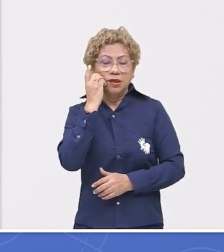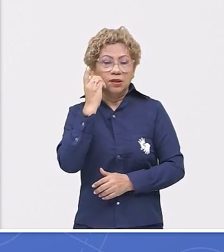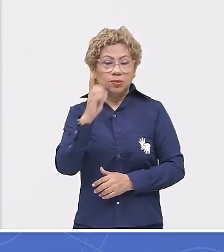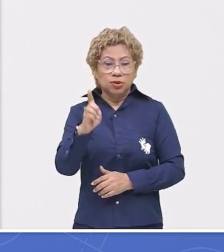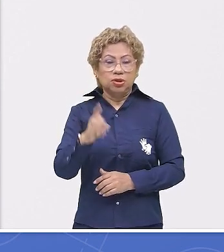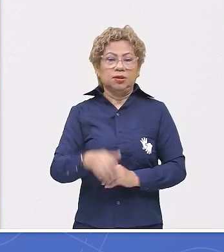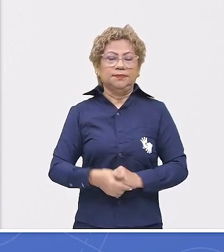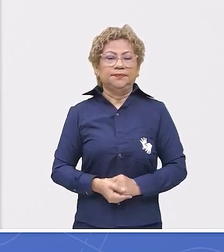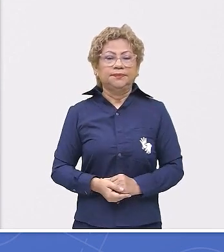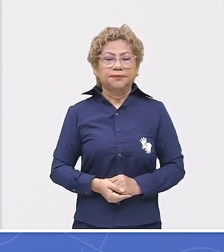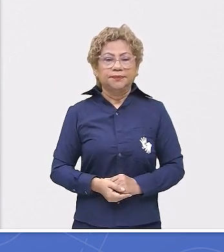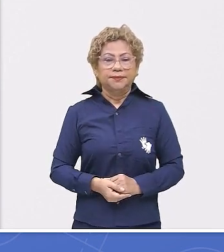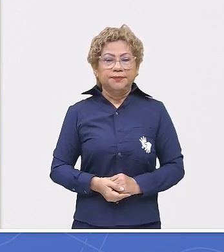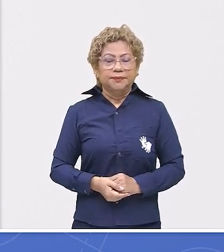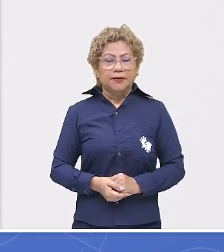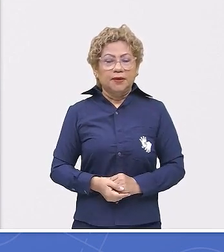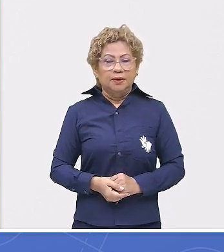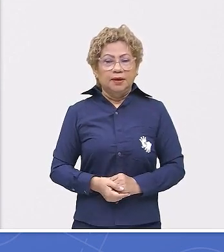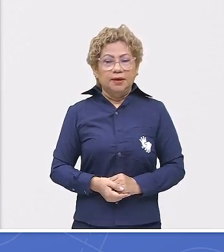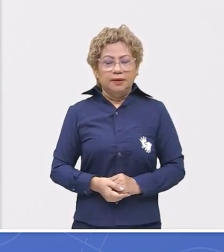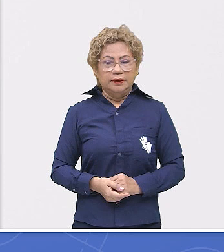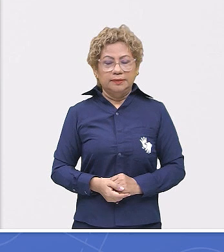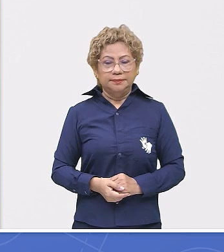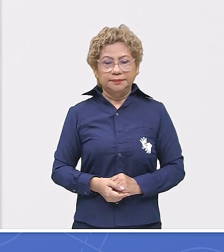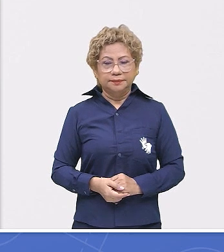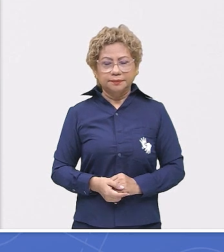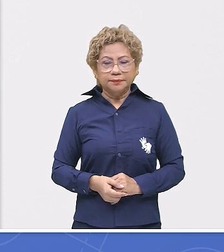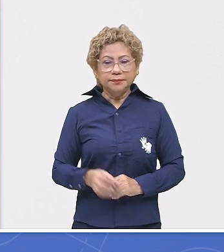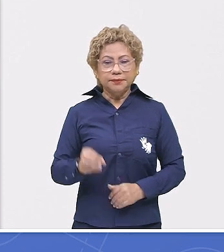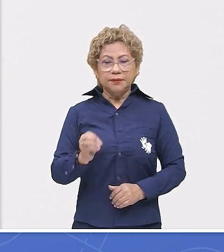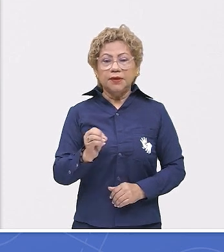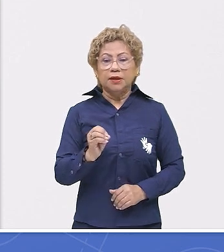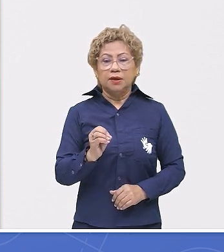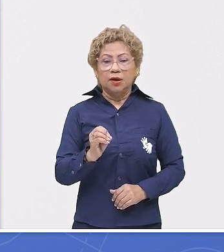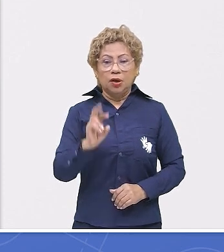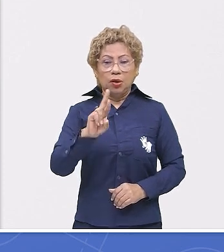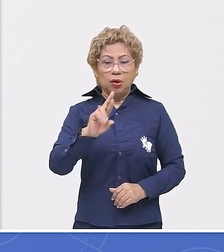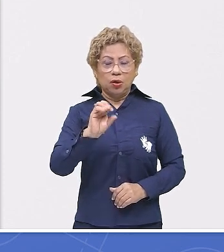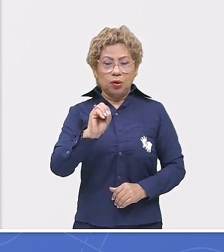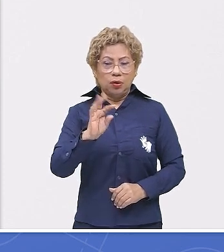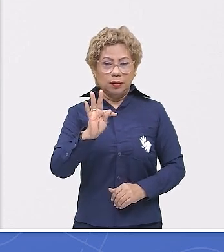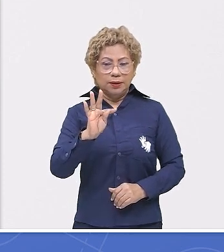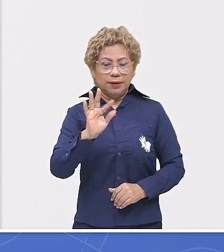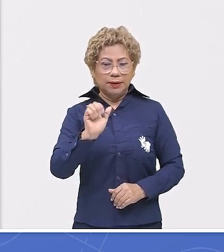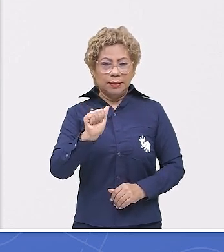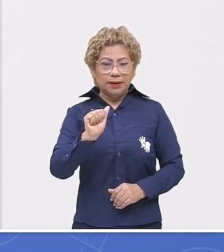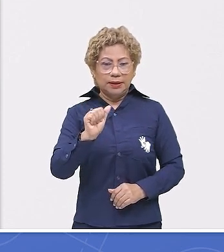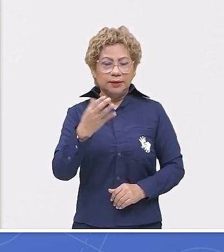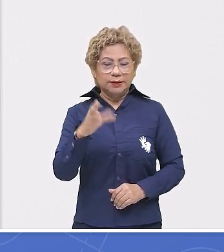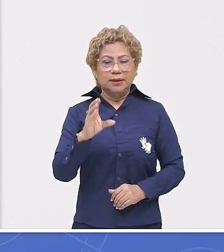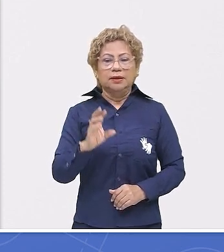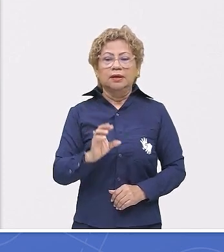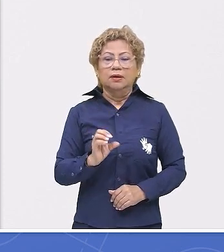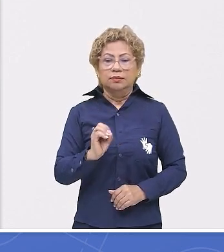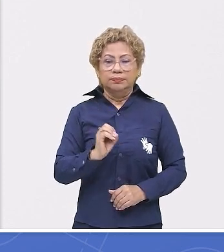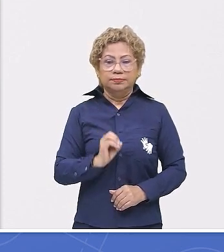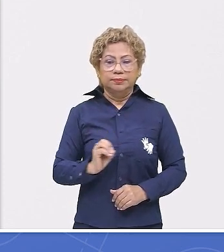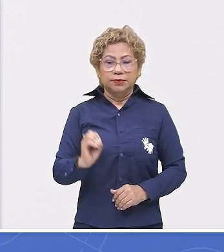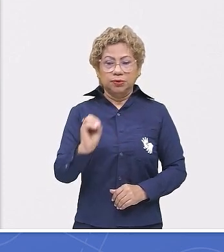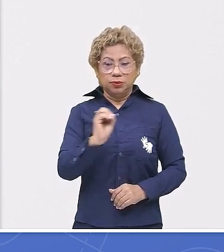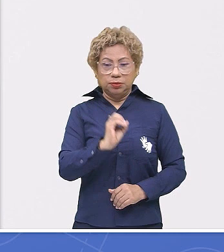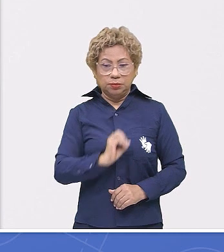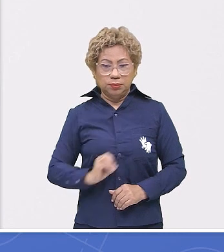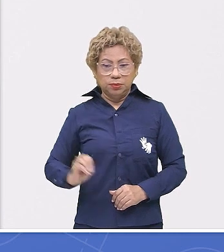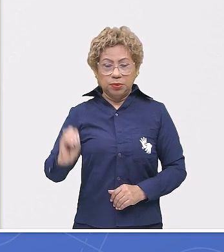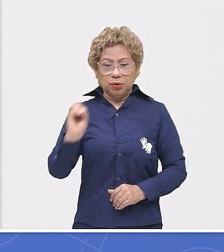esses 360, que no caso esse grau, gente, não é de temperatura, é de extensão do nosso planeta Terra, ok?